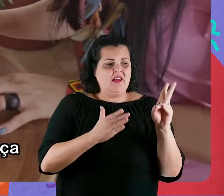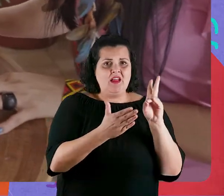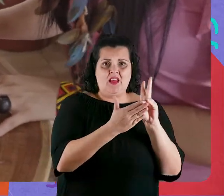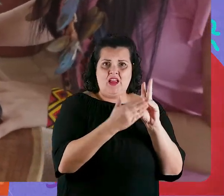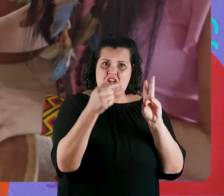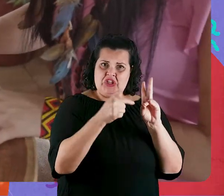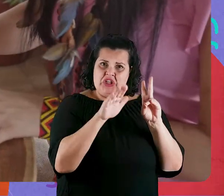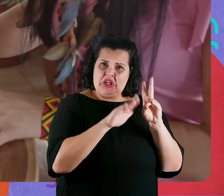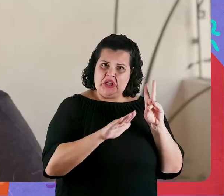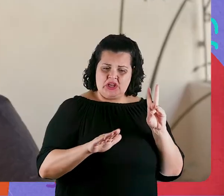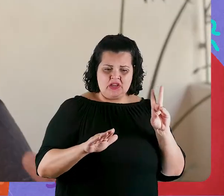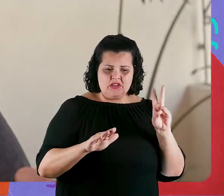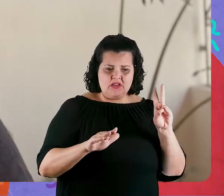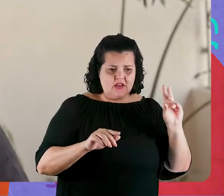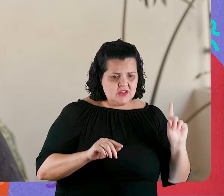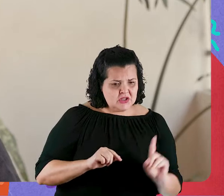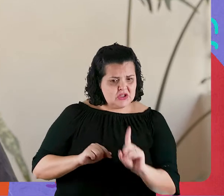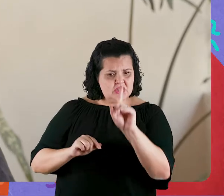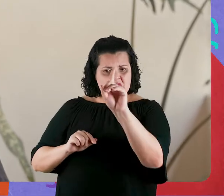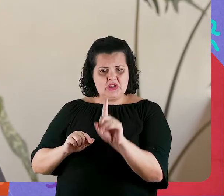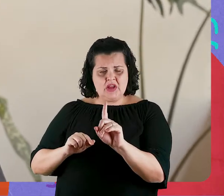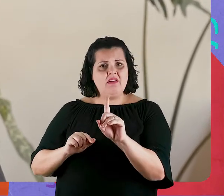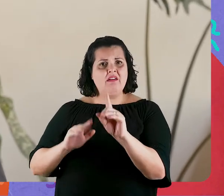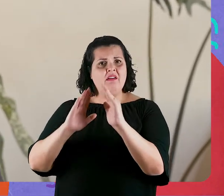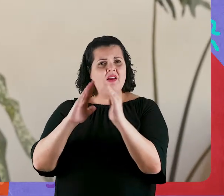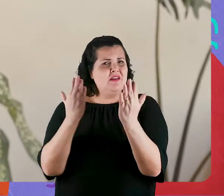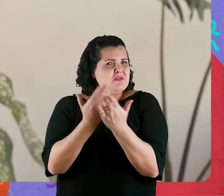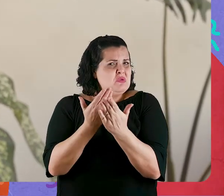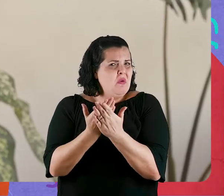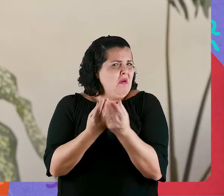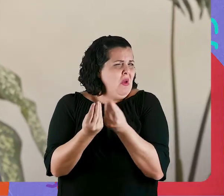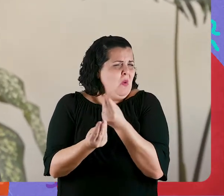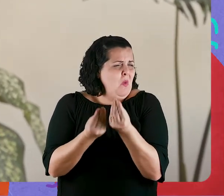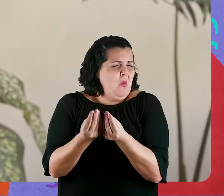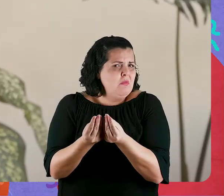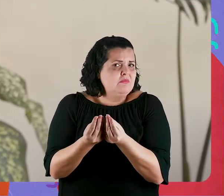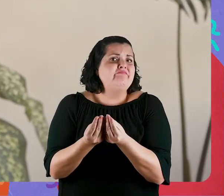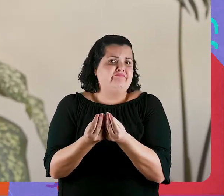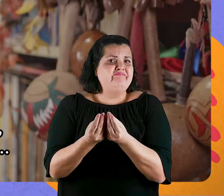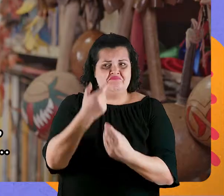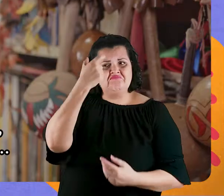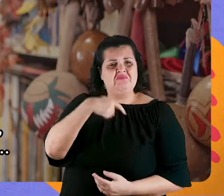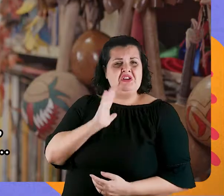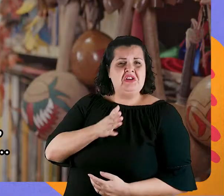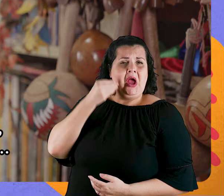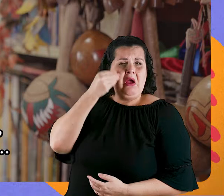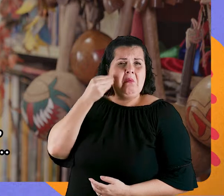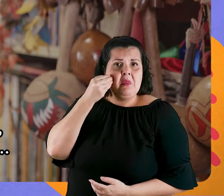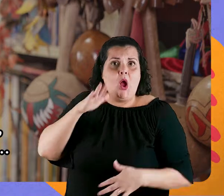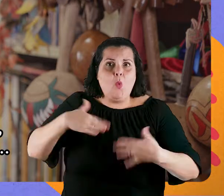criança quando sai da escola na aldeia e vai ter que estudar numa escola na cidade? Eu já passei por isso. Quando eu